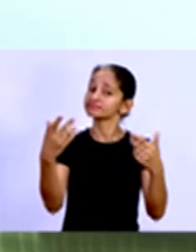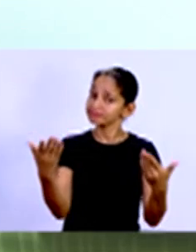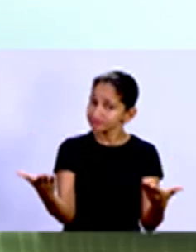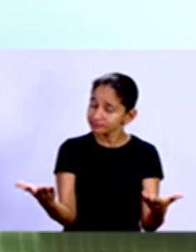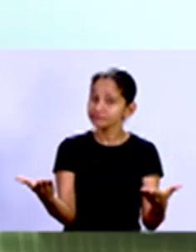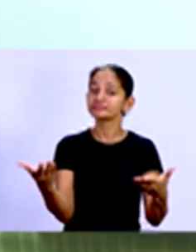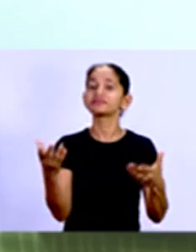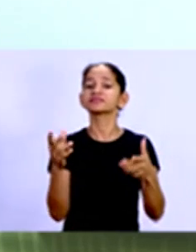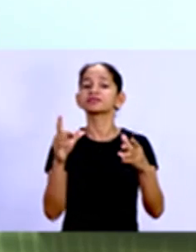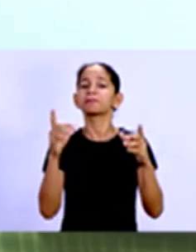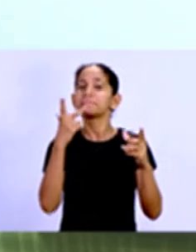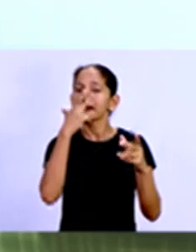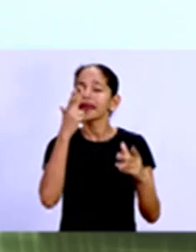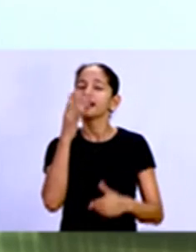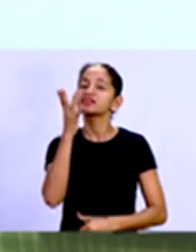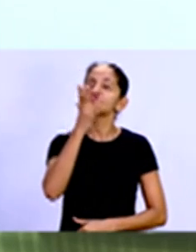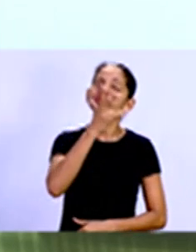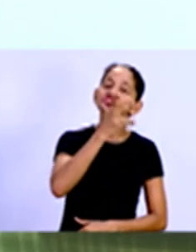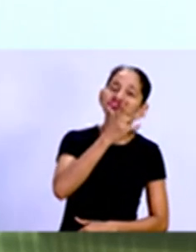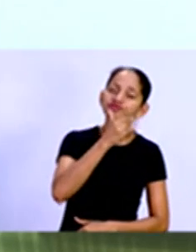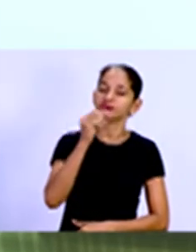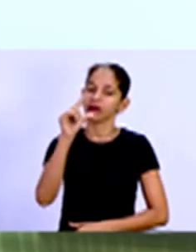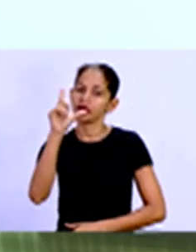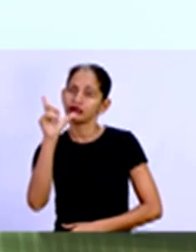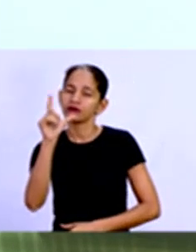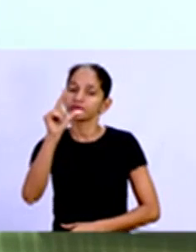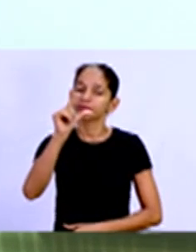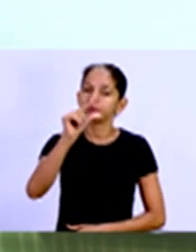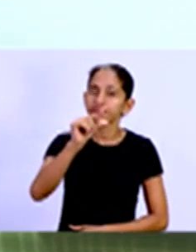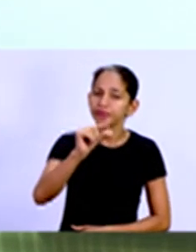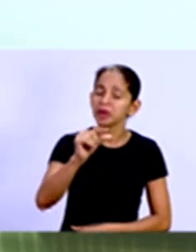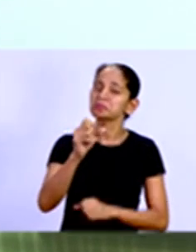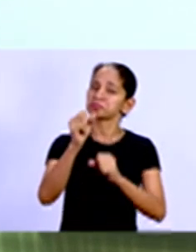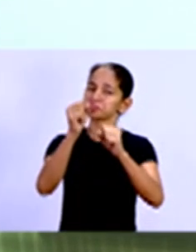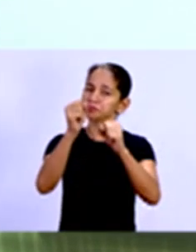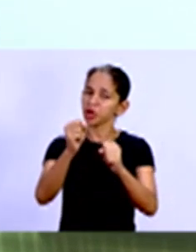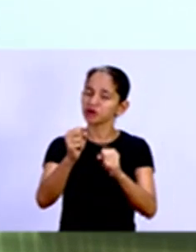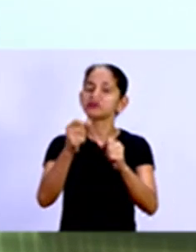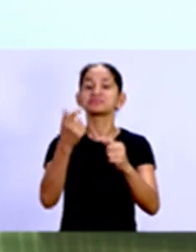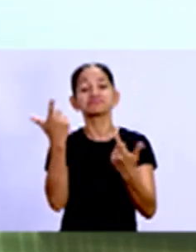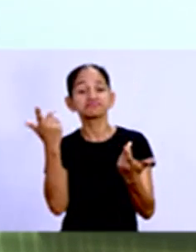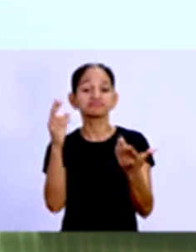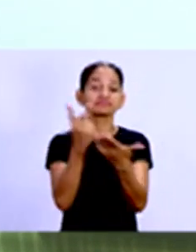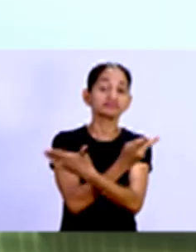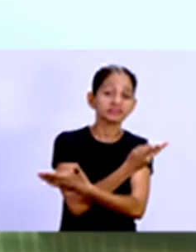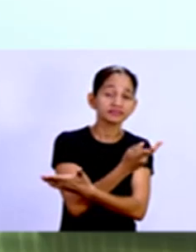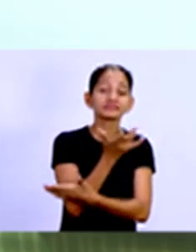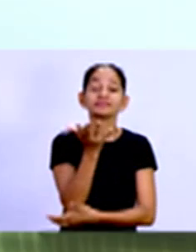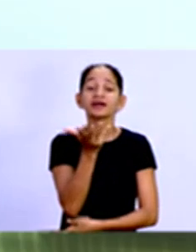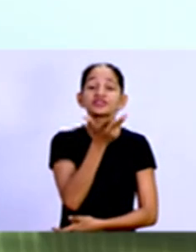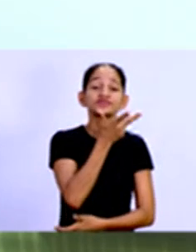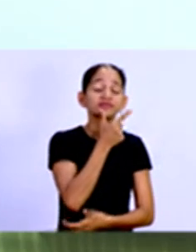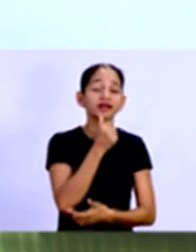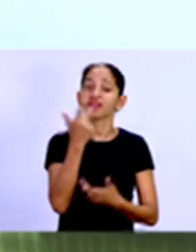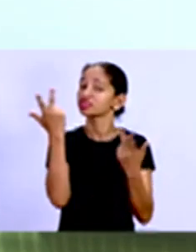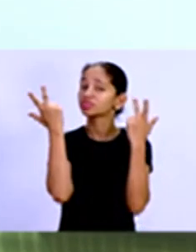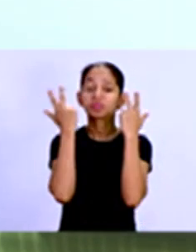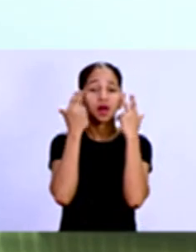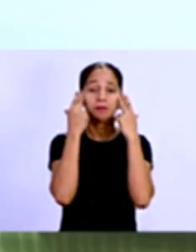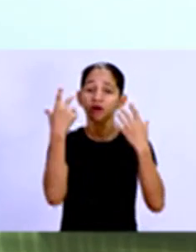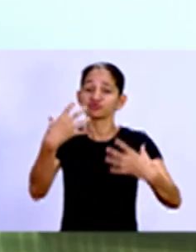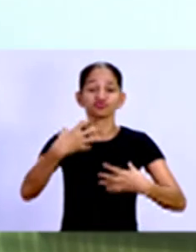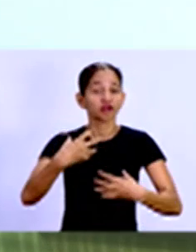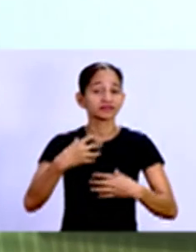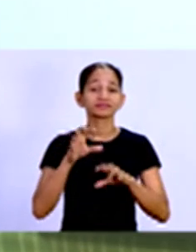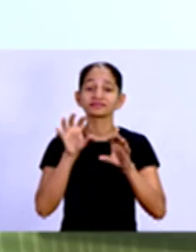vão diminuindo. Então, as funções do nosso corpo, elas vão ficando mais lentas. Isso faz parte da estrutura